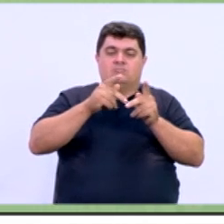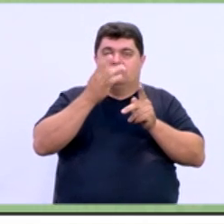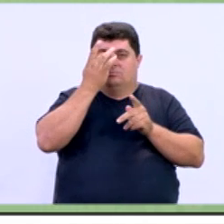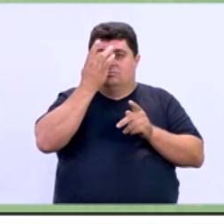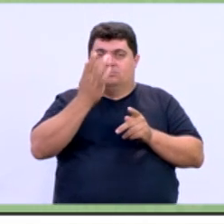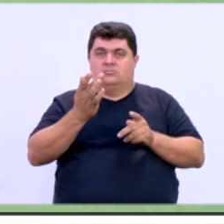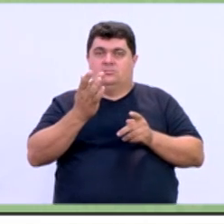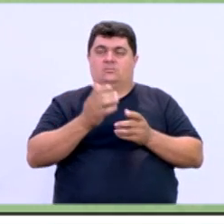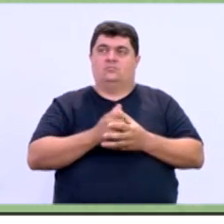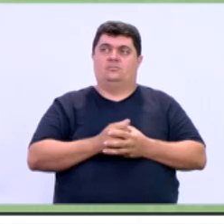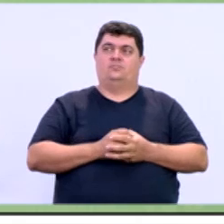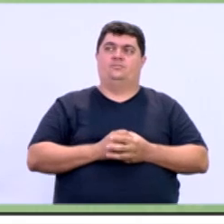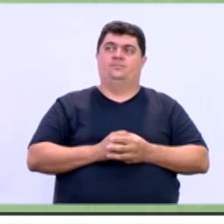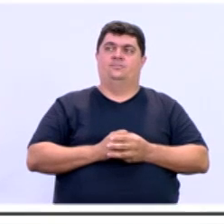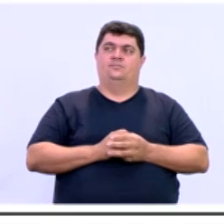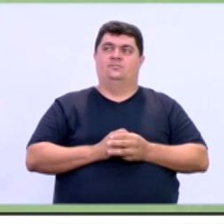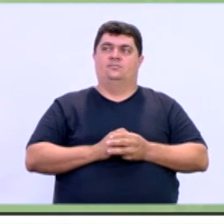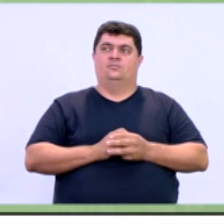projetinhos.